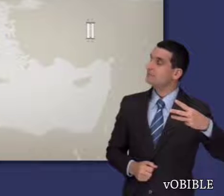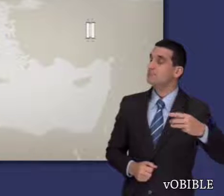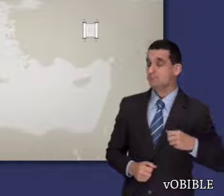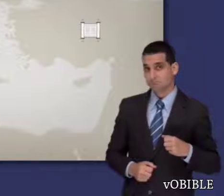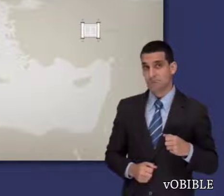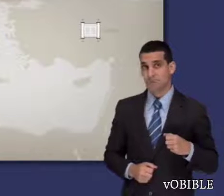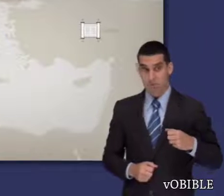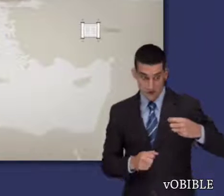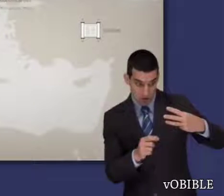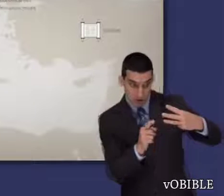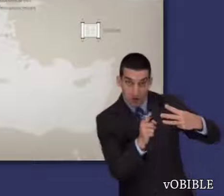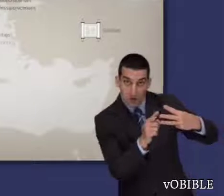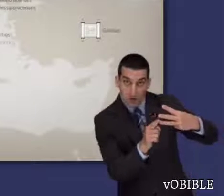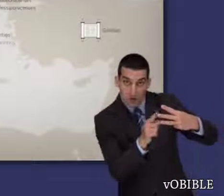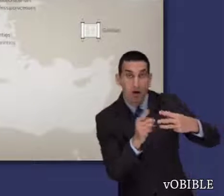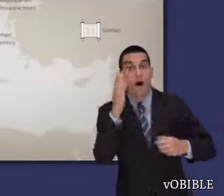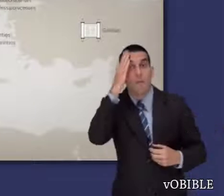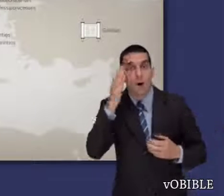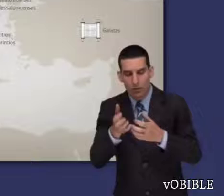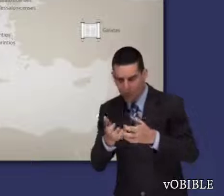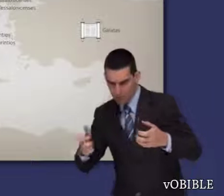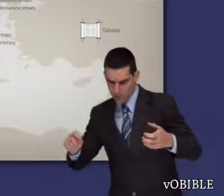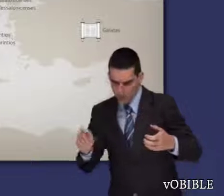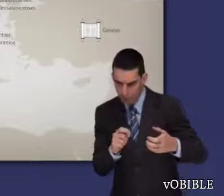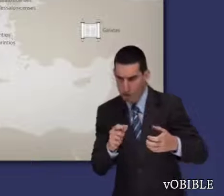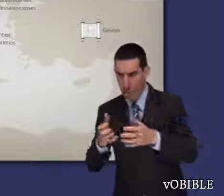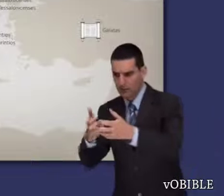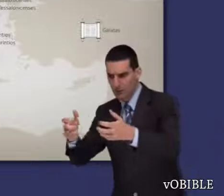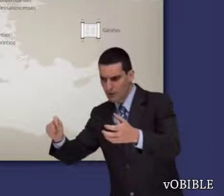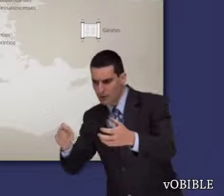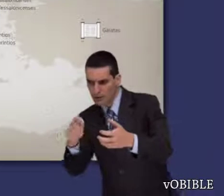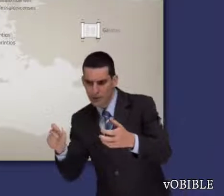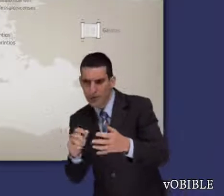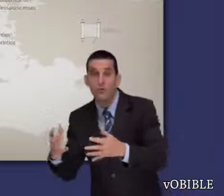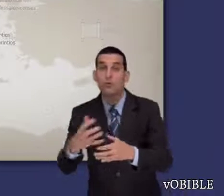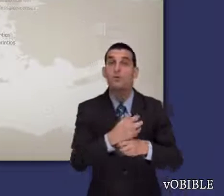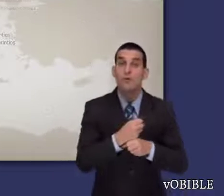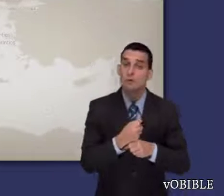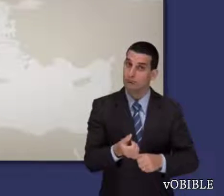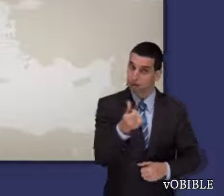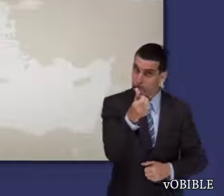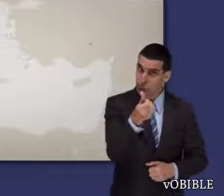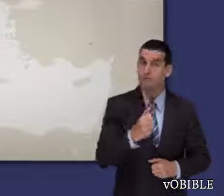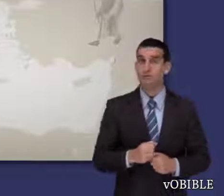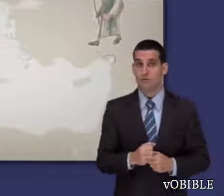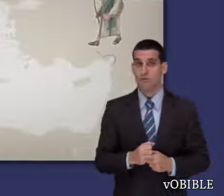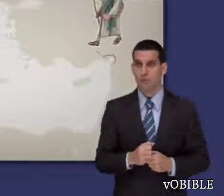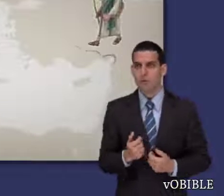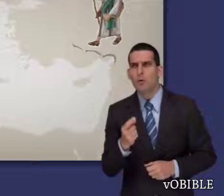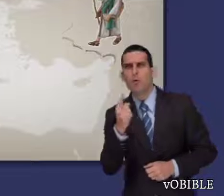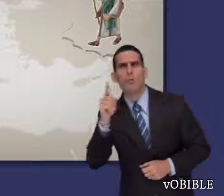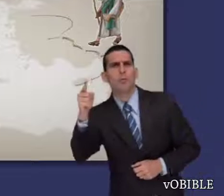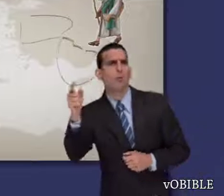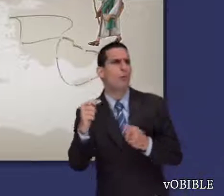Paulo escreve 6 cartas inspiradas na época em que ele fez a segunda e a terceira viagem. Segundo as